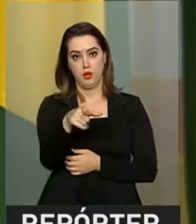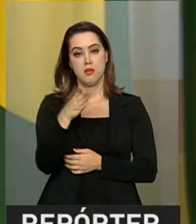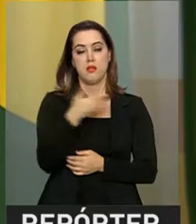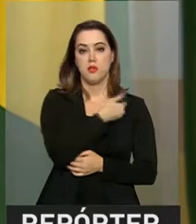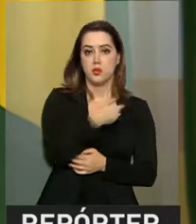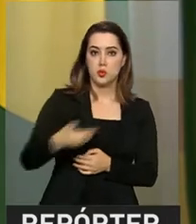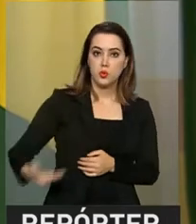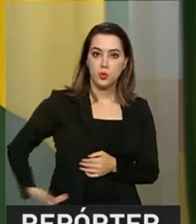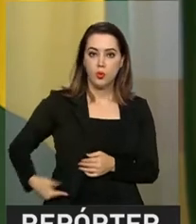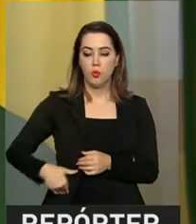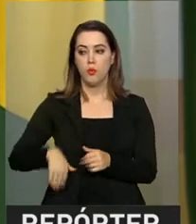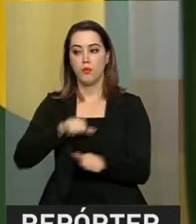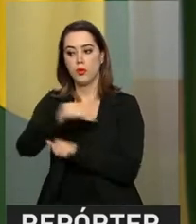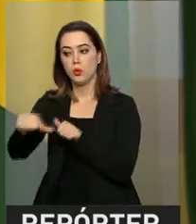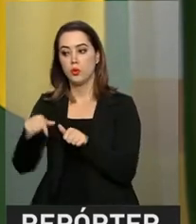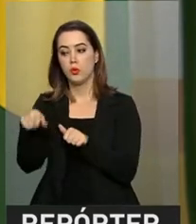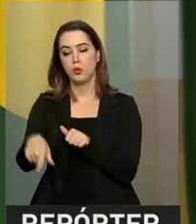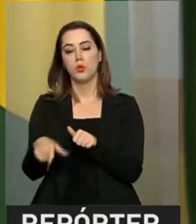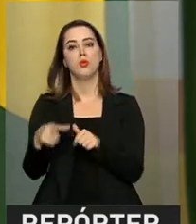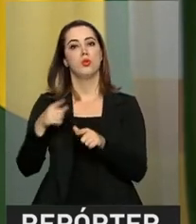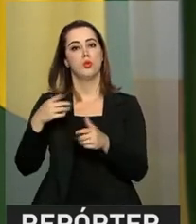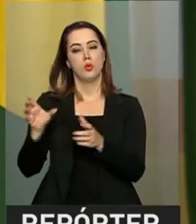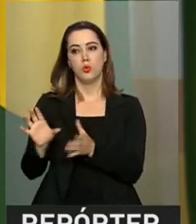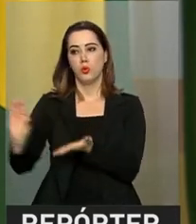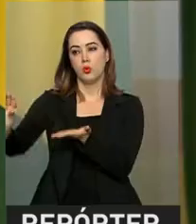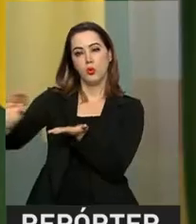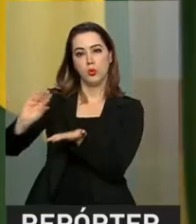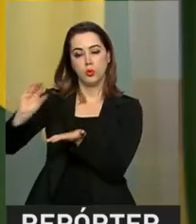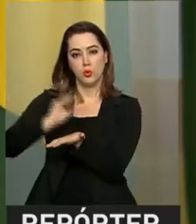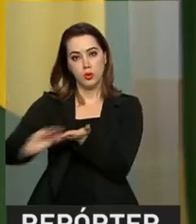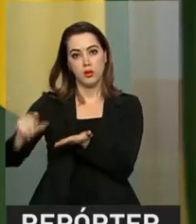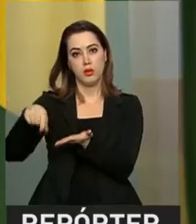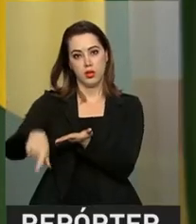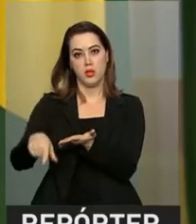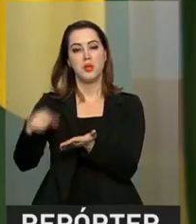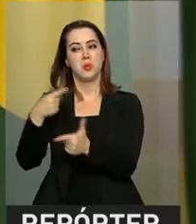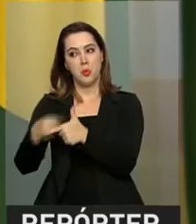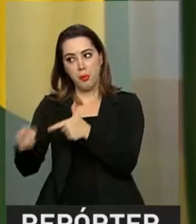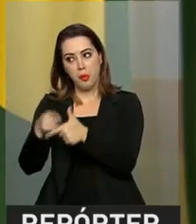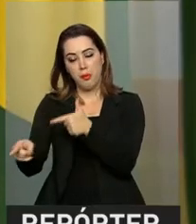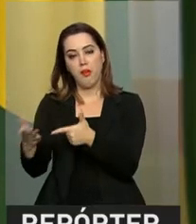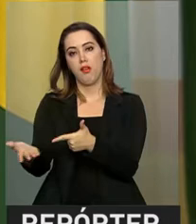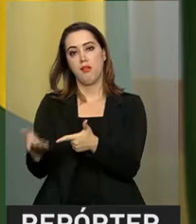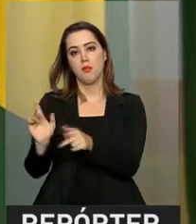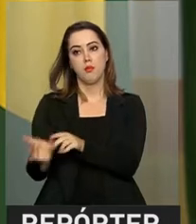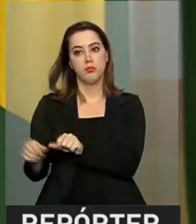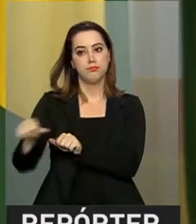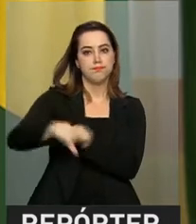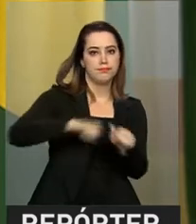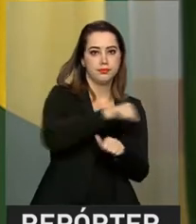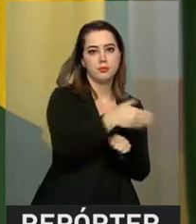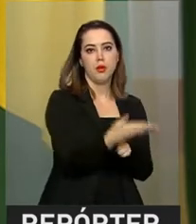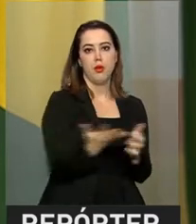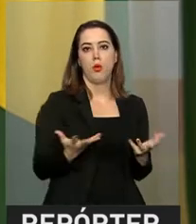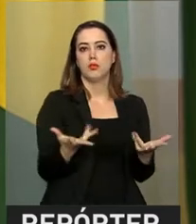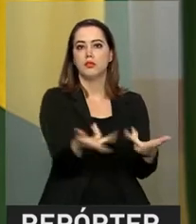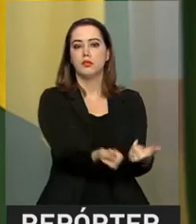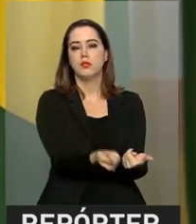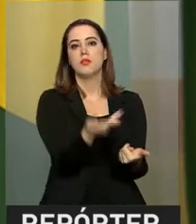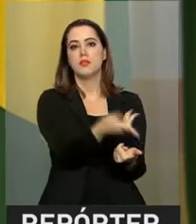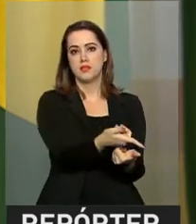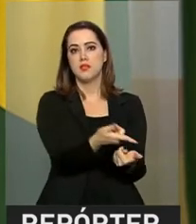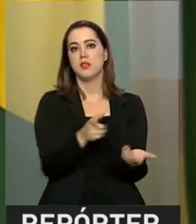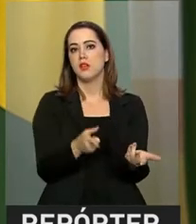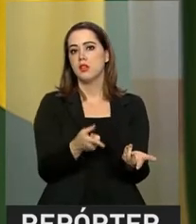da ineficiência e investirá na eficiência. A eficiência, a desburocratização, não significa falta